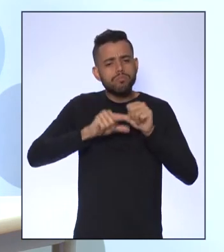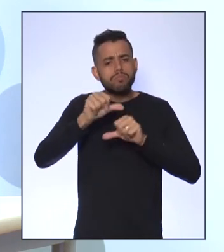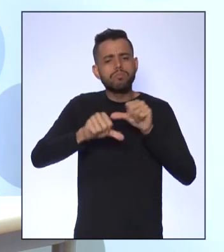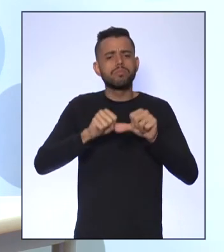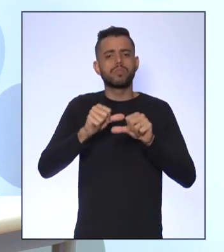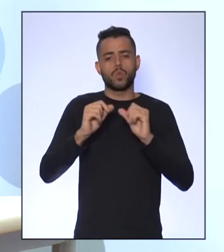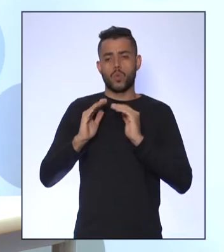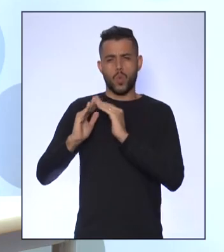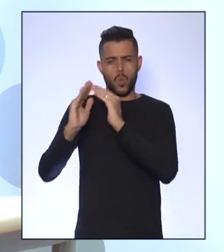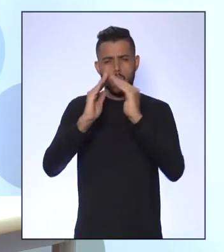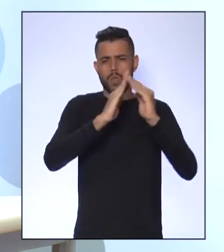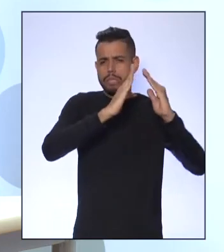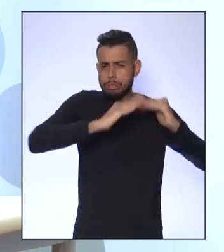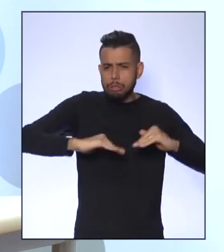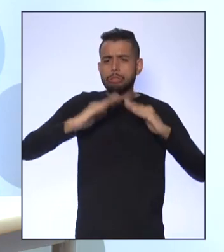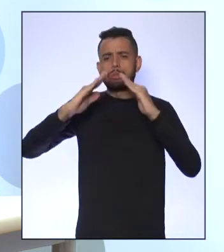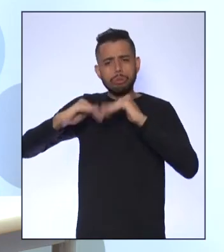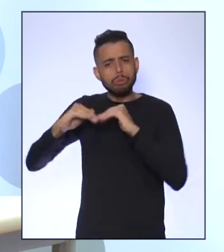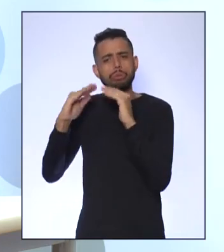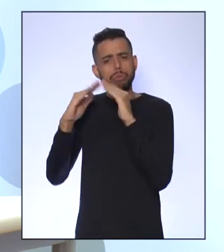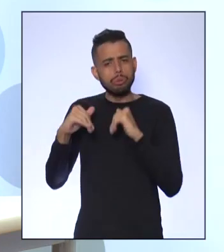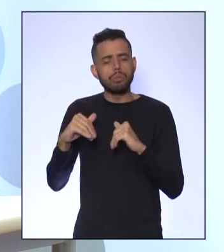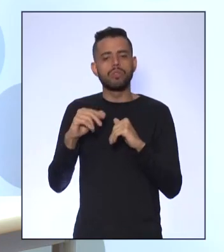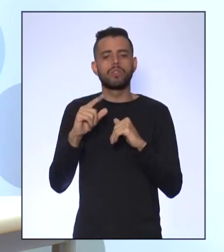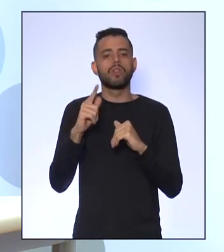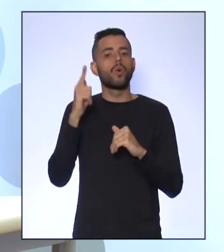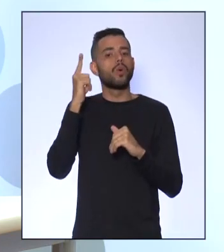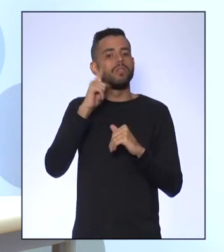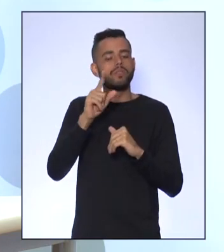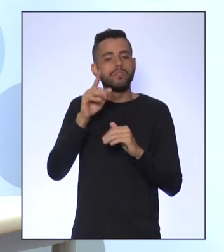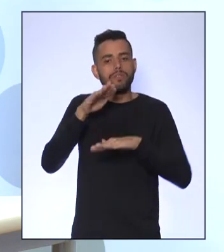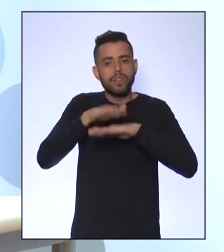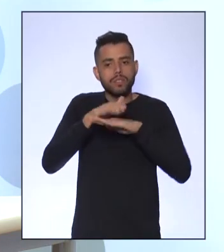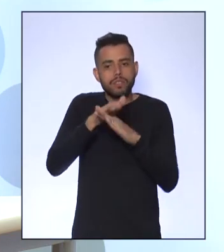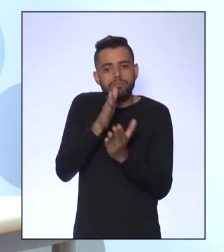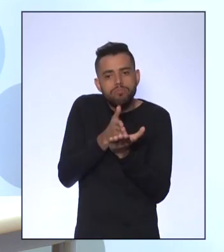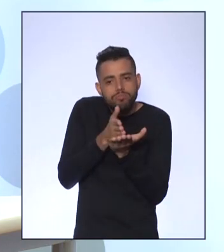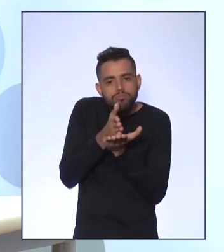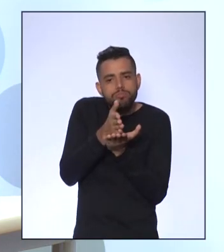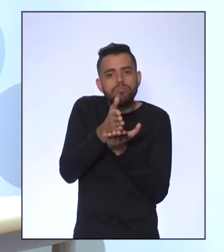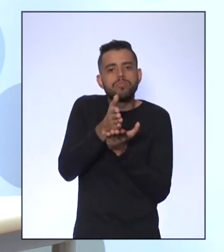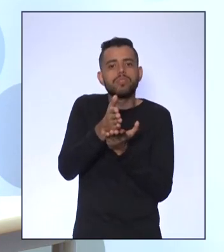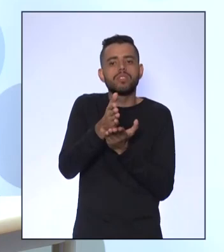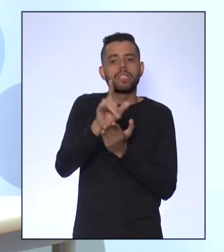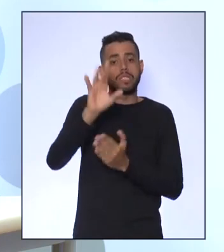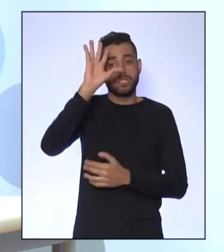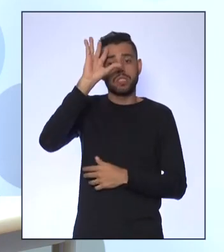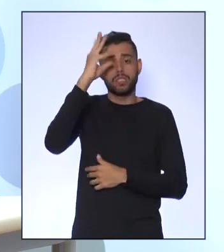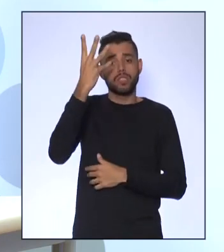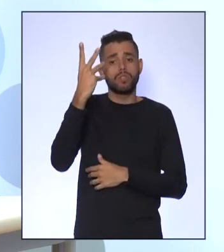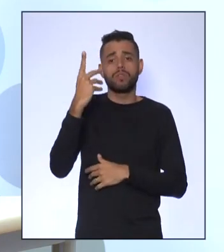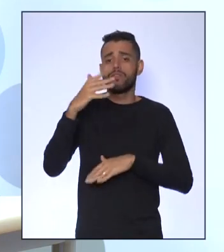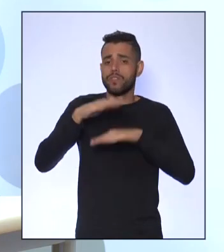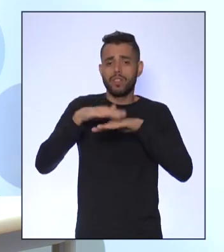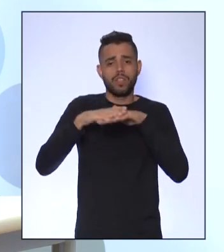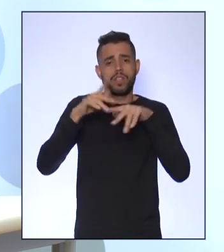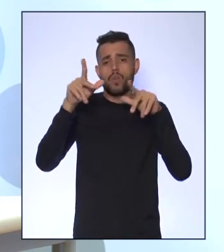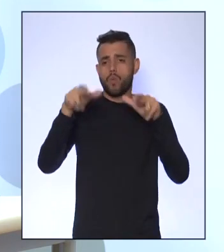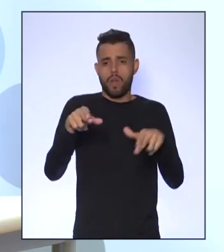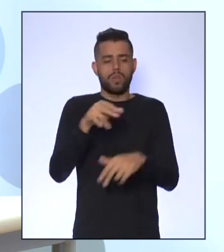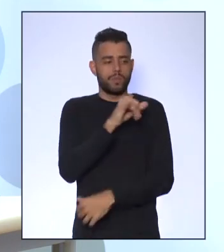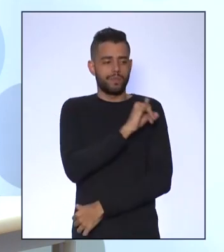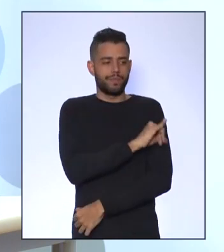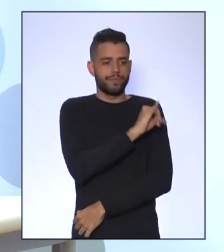os cortiços, demolindo as casas e fazendo essas grandes vias, eles decidiram fazer a mesma coisa no Rio de Janeiro. Ele